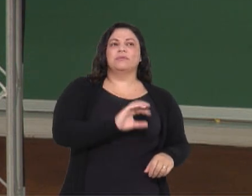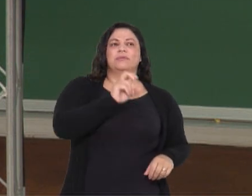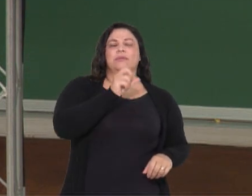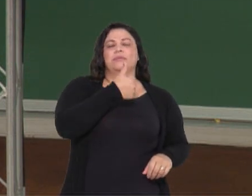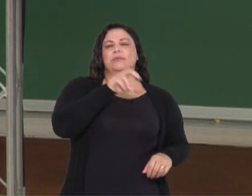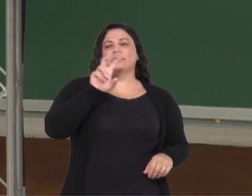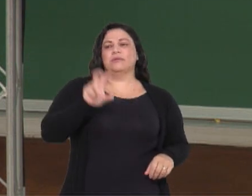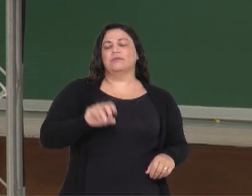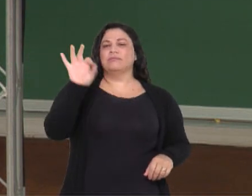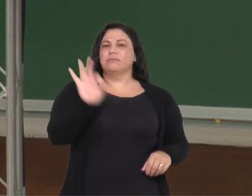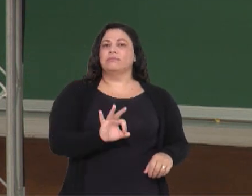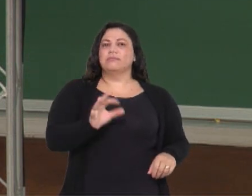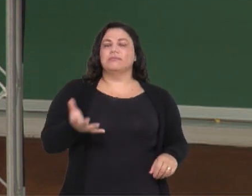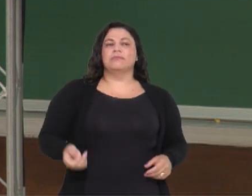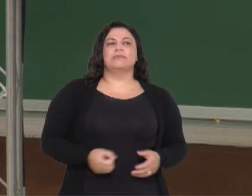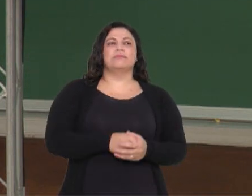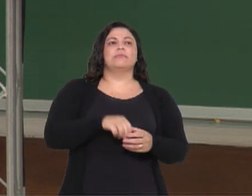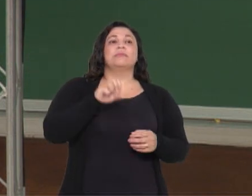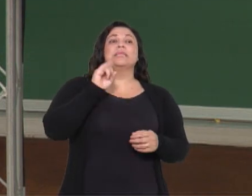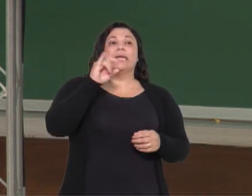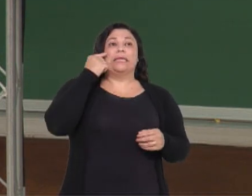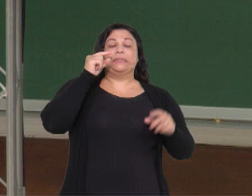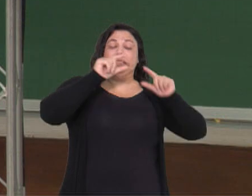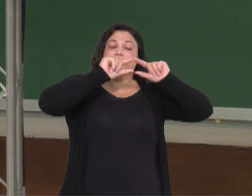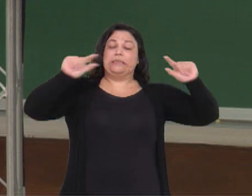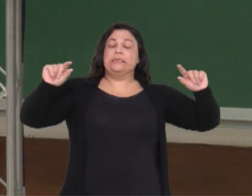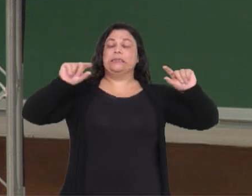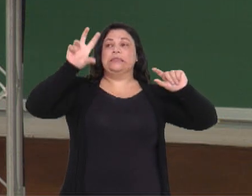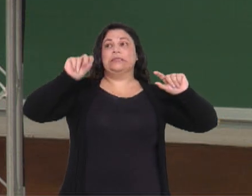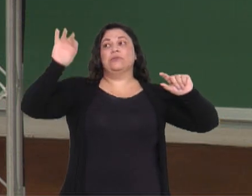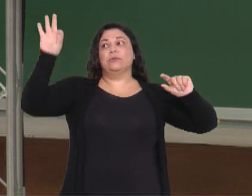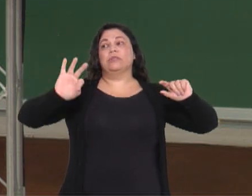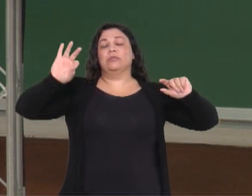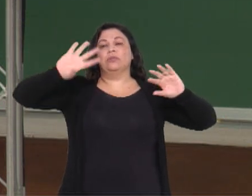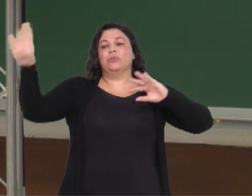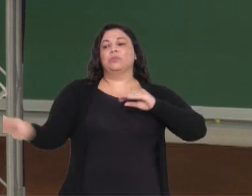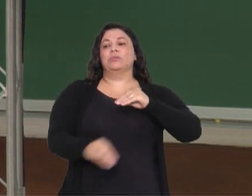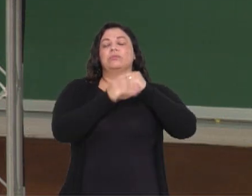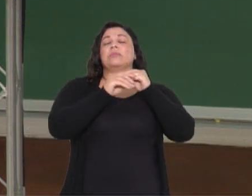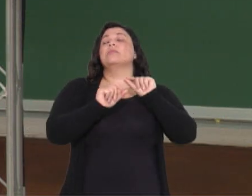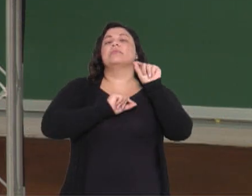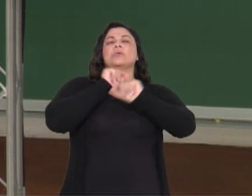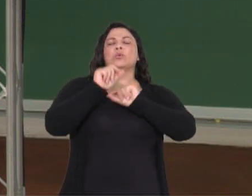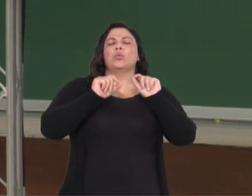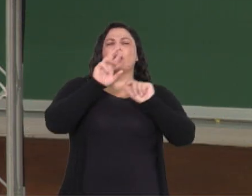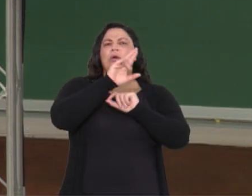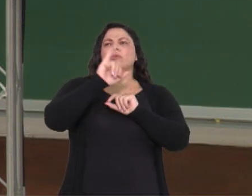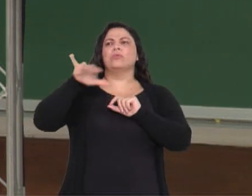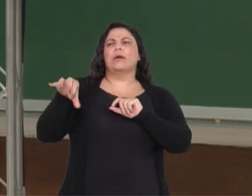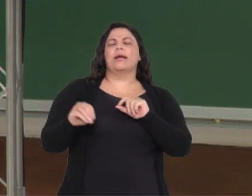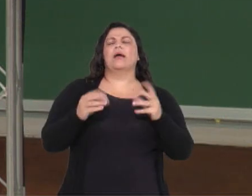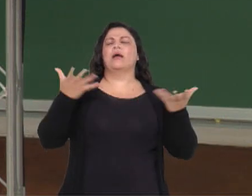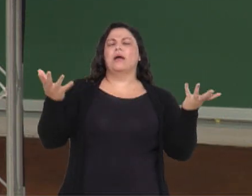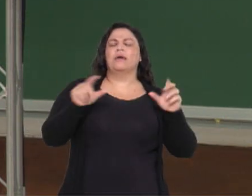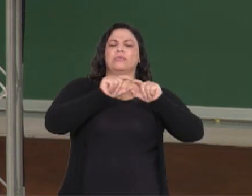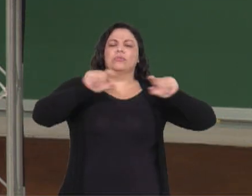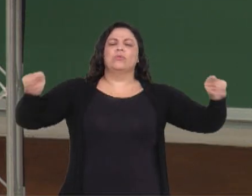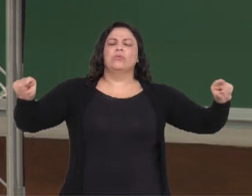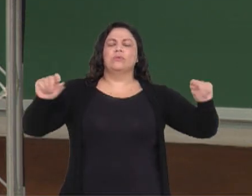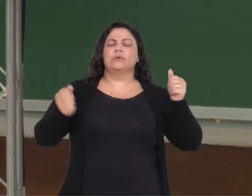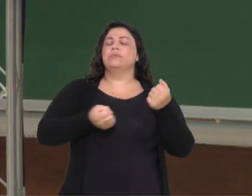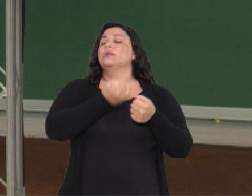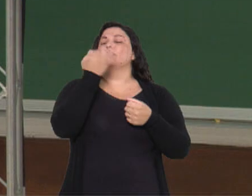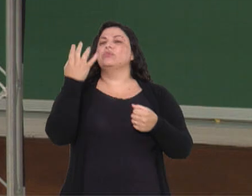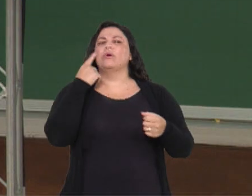150%. Se o raio de uma circunferência tiver um acréscimo de 50%, então o acréscimo percentual em seu comprimento será igual